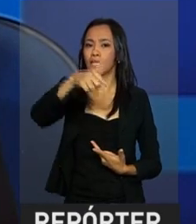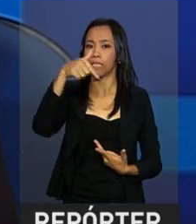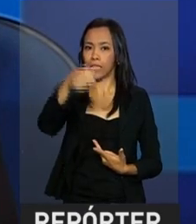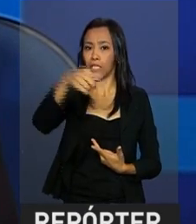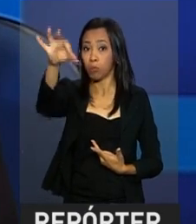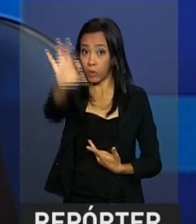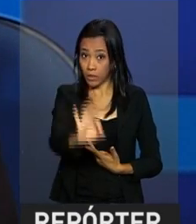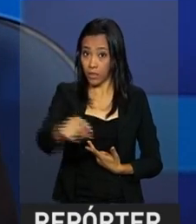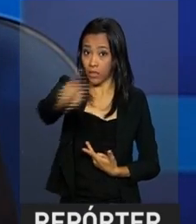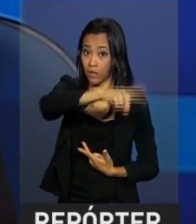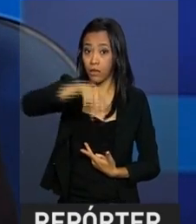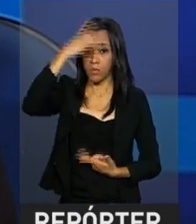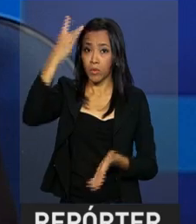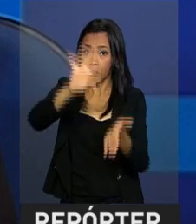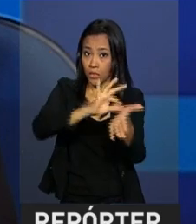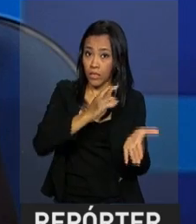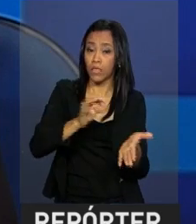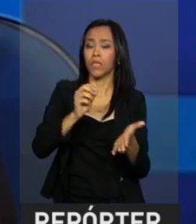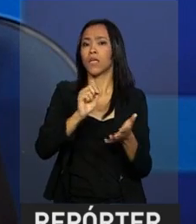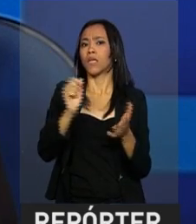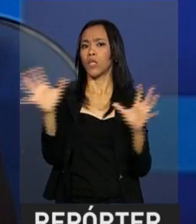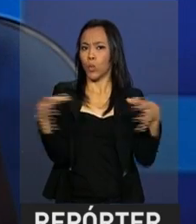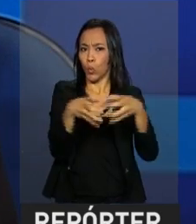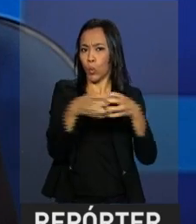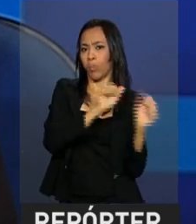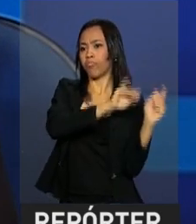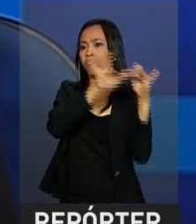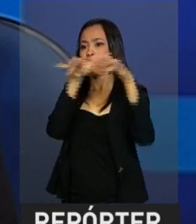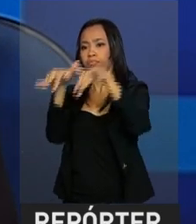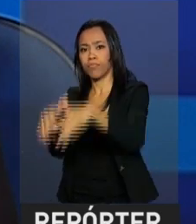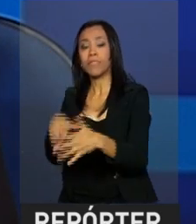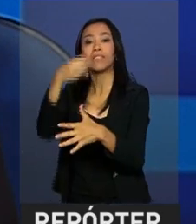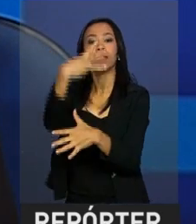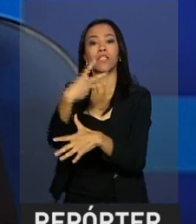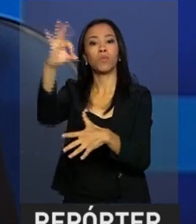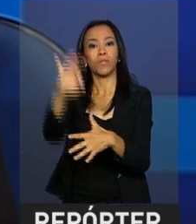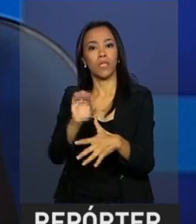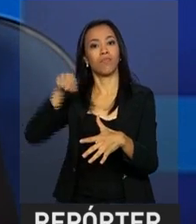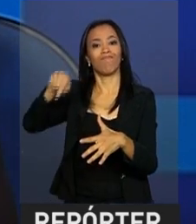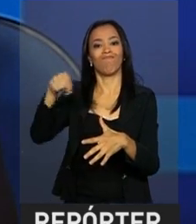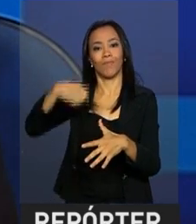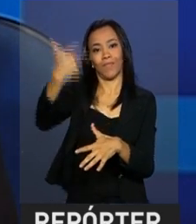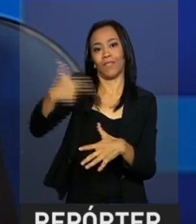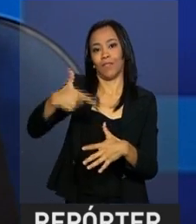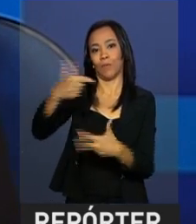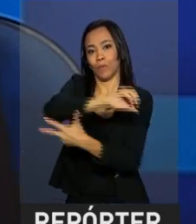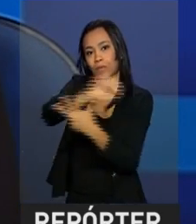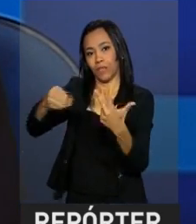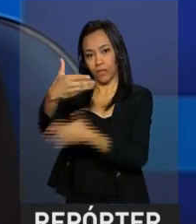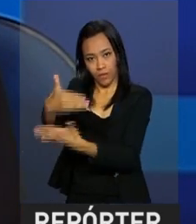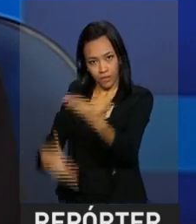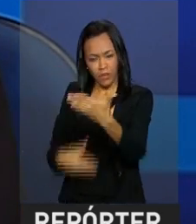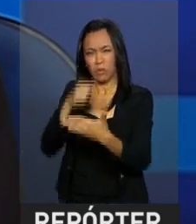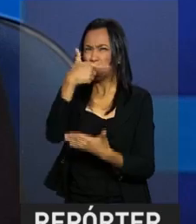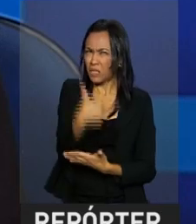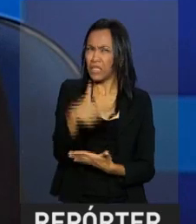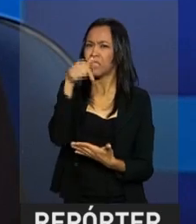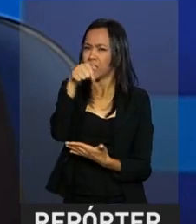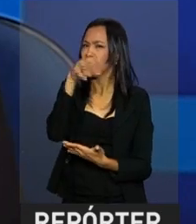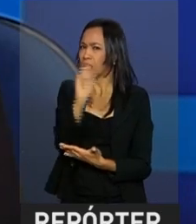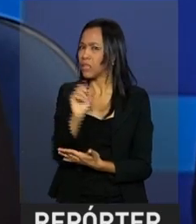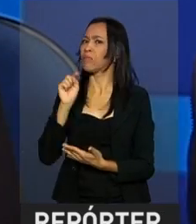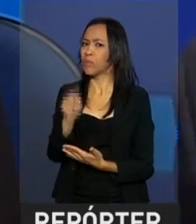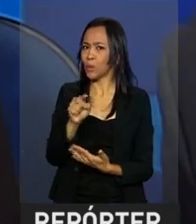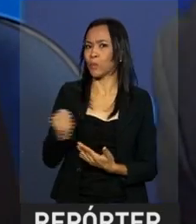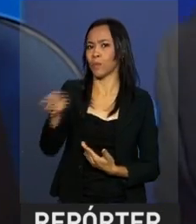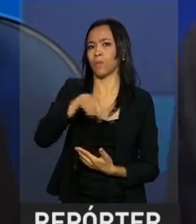dos inscritos. E remanesceram 3%, um total de pouco mais de 270 mil, e